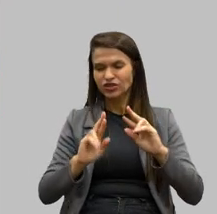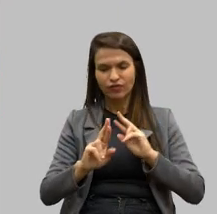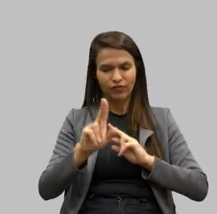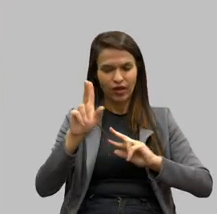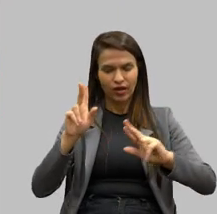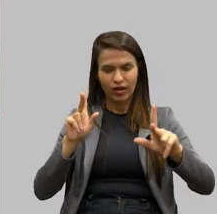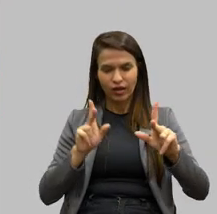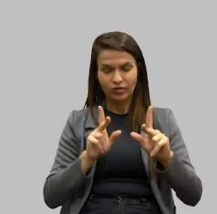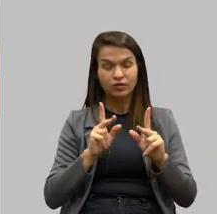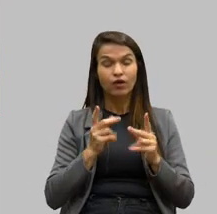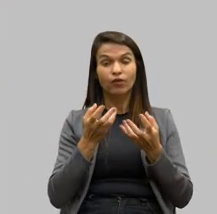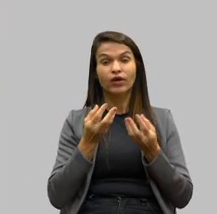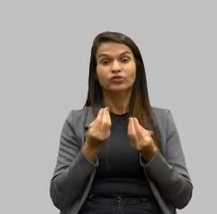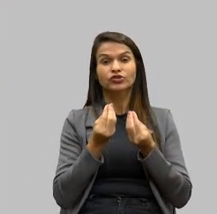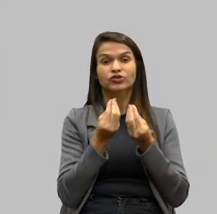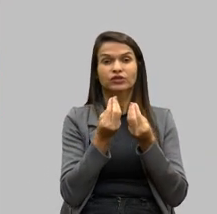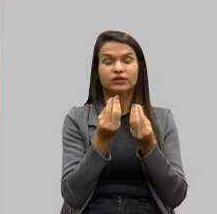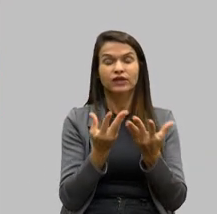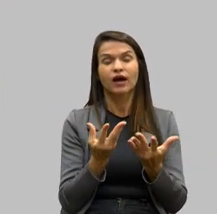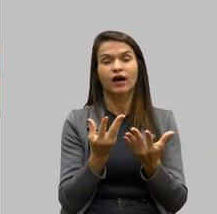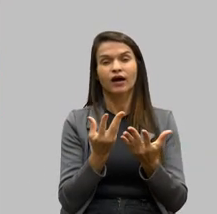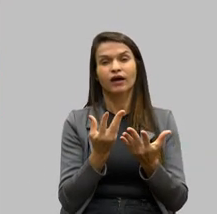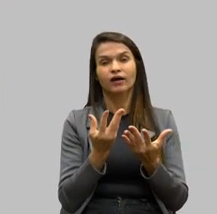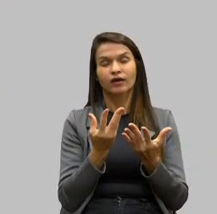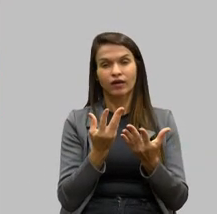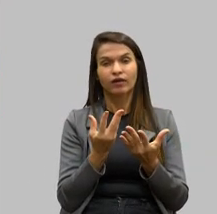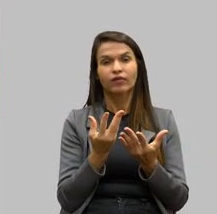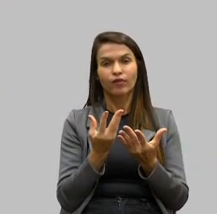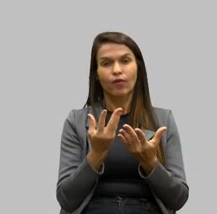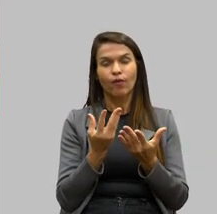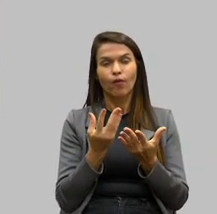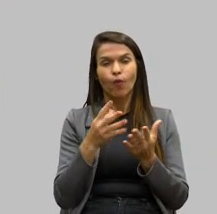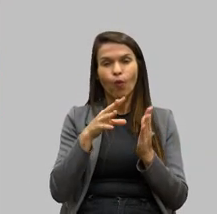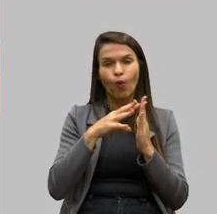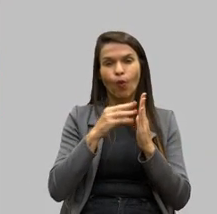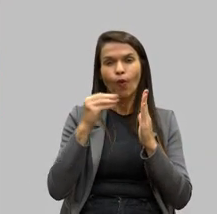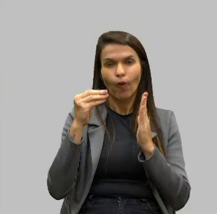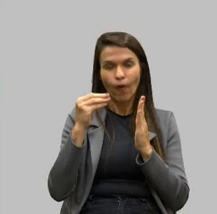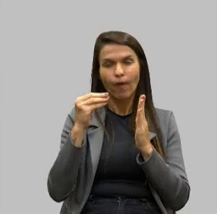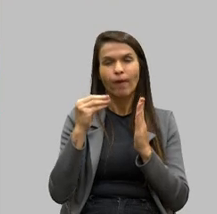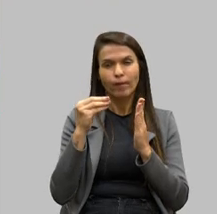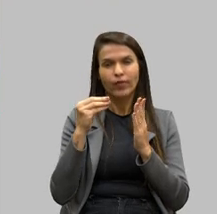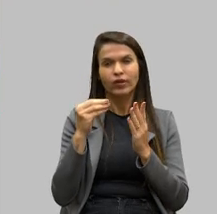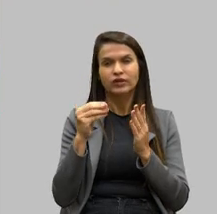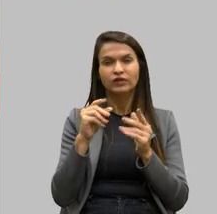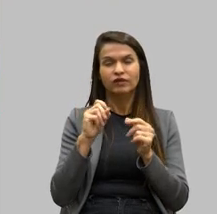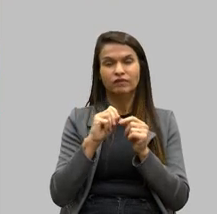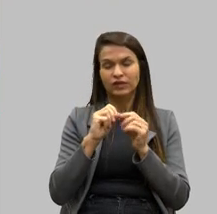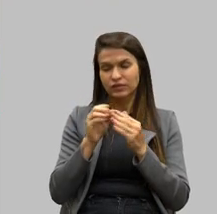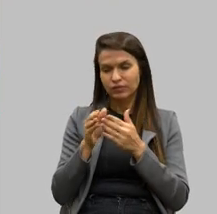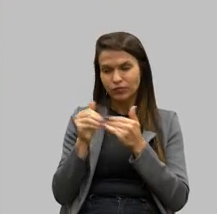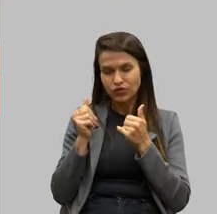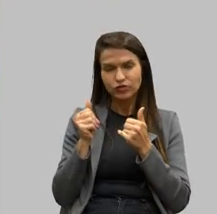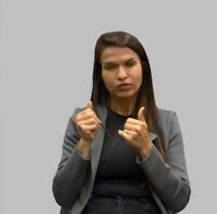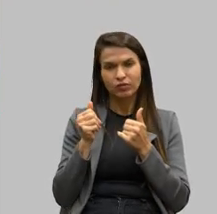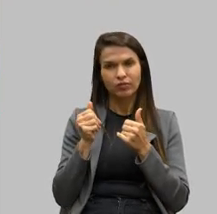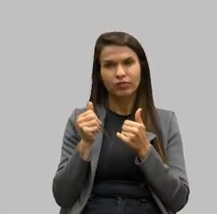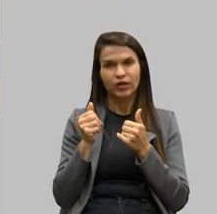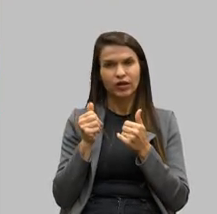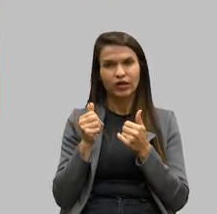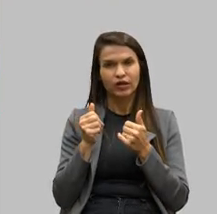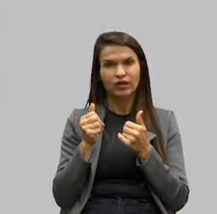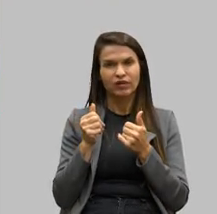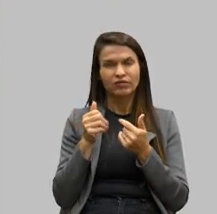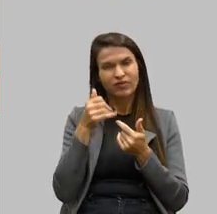quero te entregar uma cópia do requerimento que faz essa solicitação, para que não haja o corte do